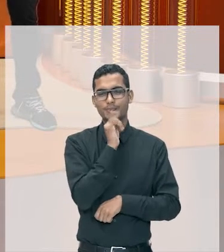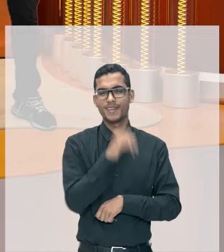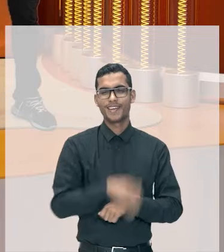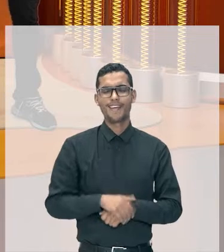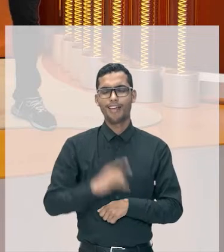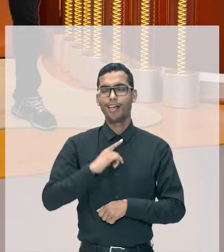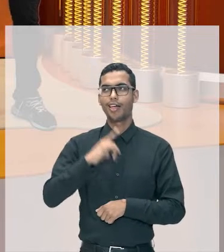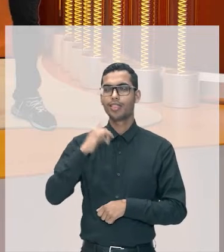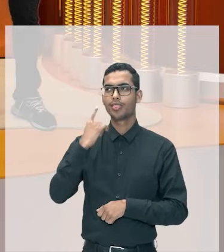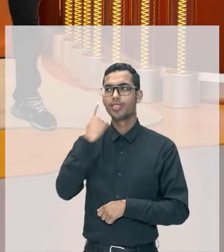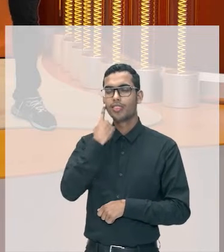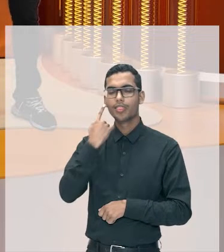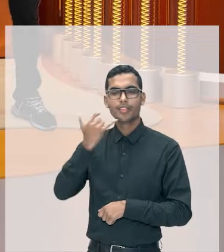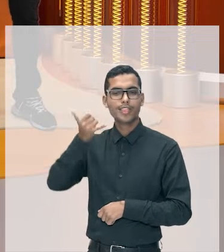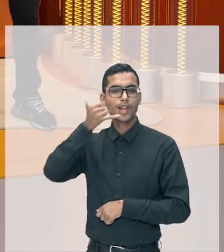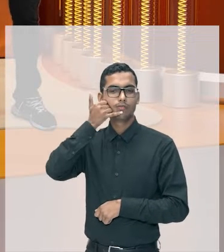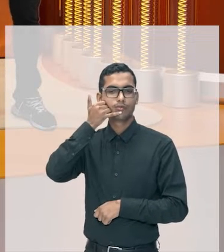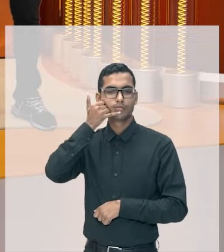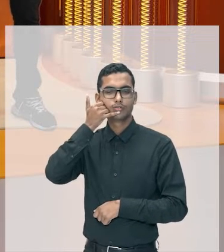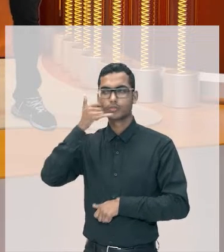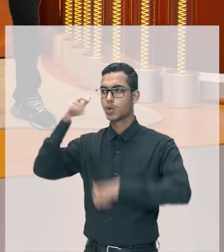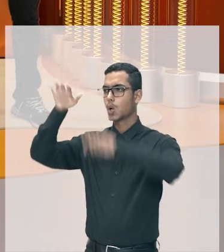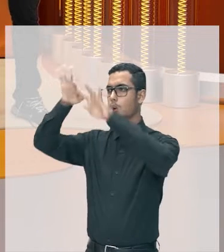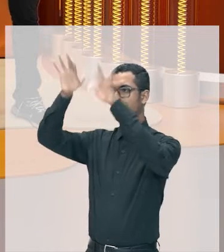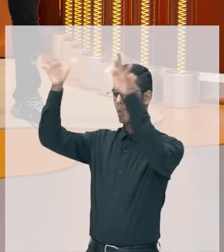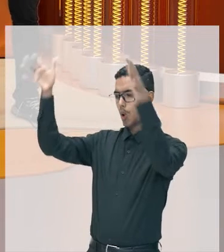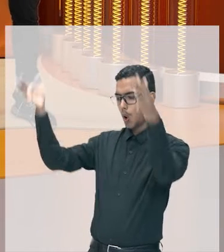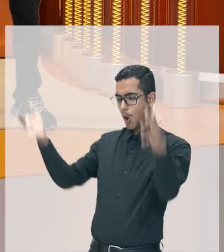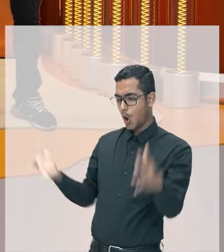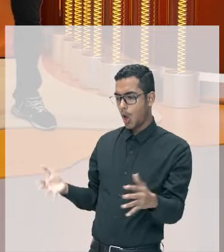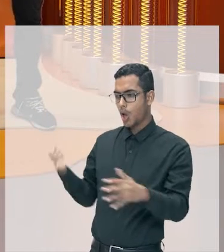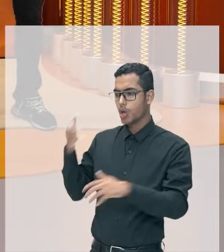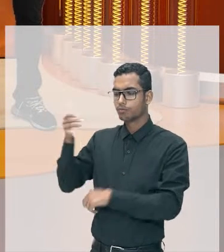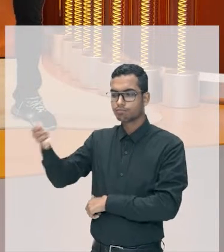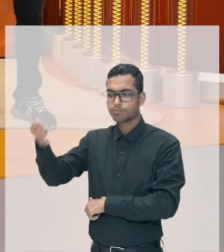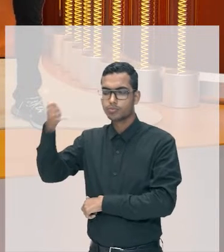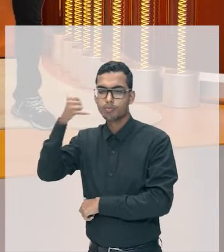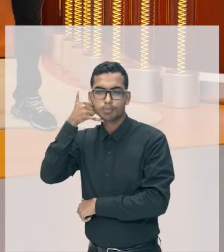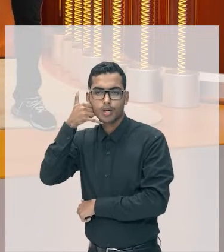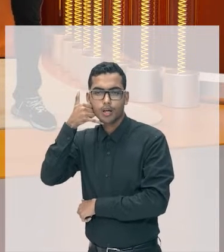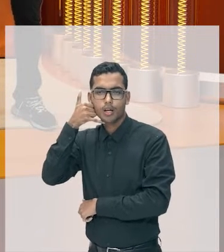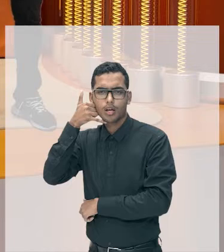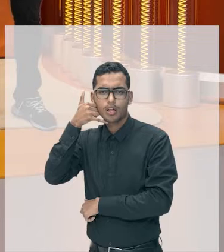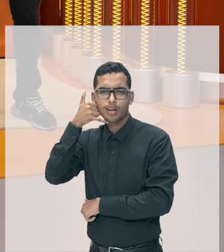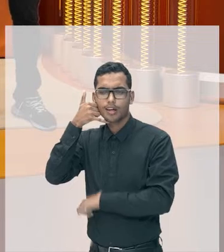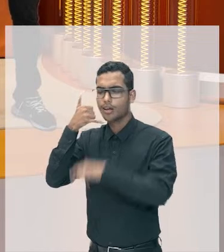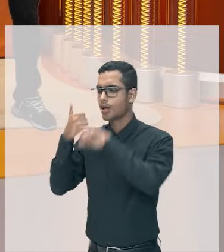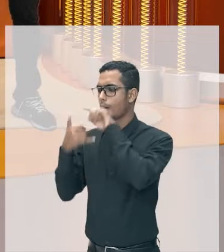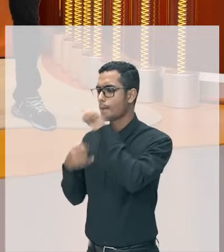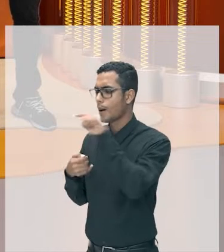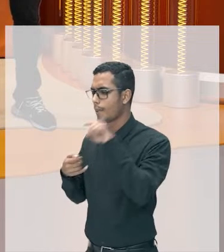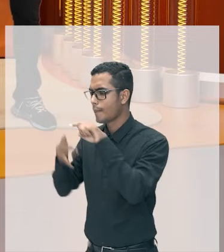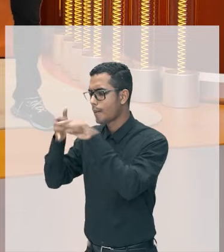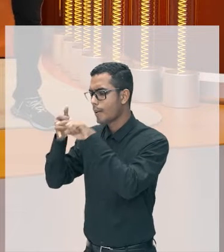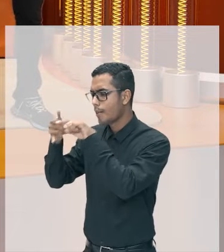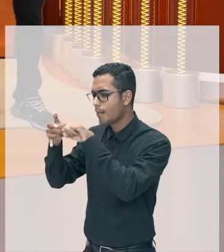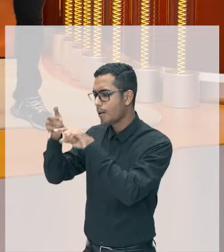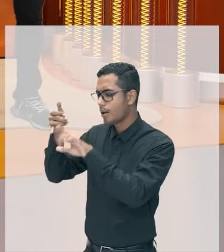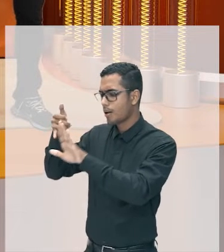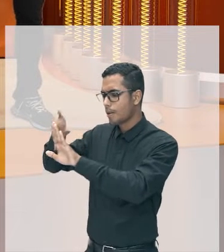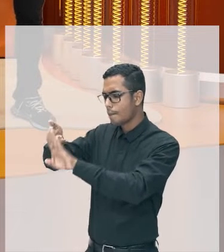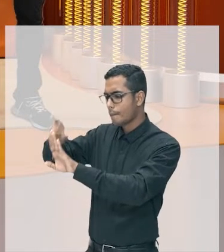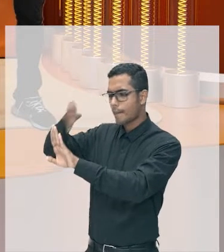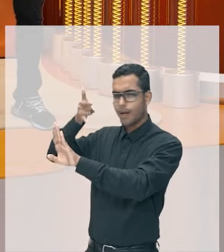hoje a gente só conhece, tem muitas crianças, muitos jovens, que só conhecem o orelhão por causa das fotos, porque é uma